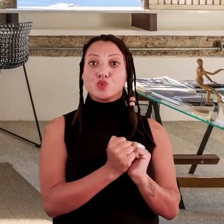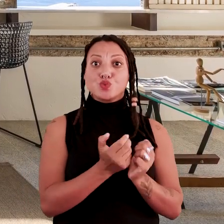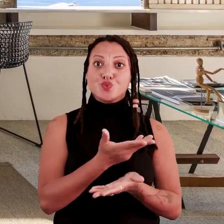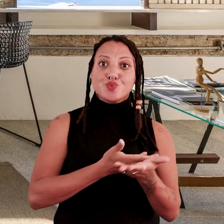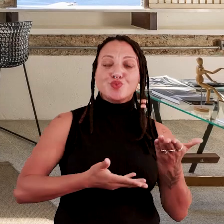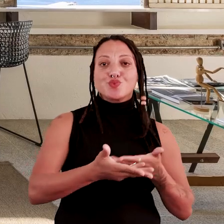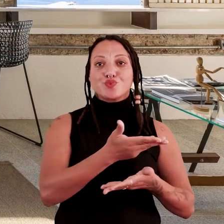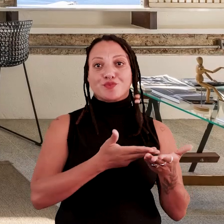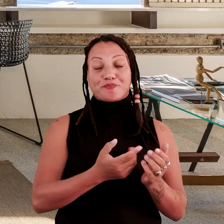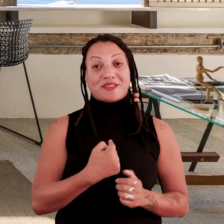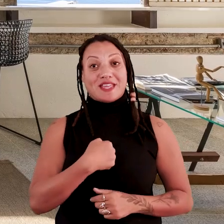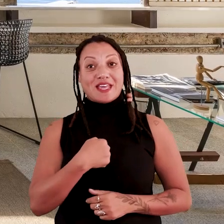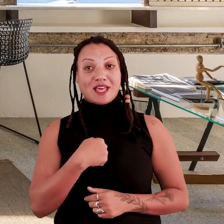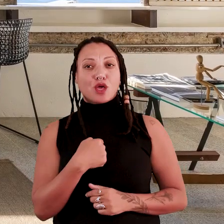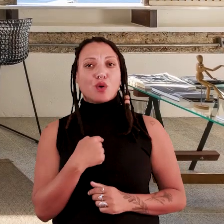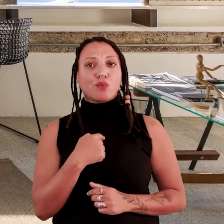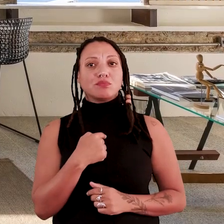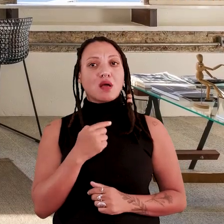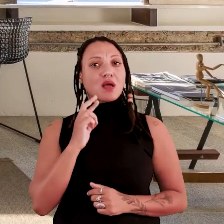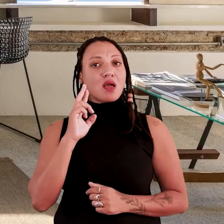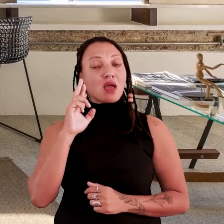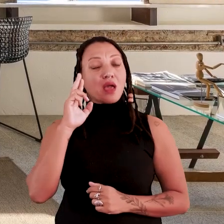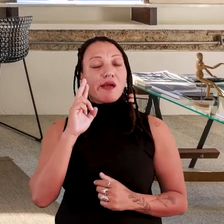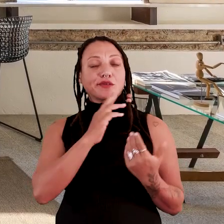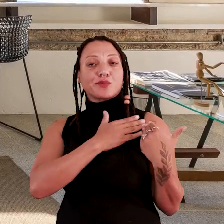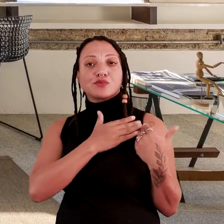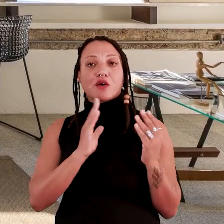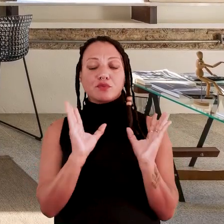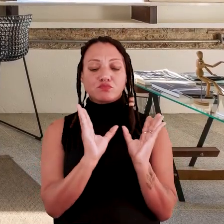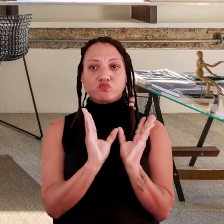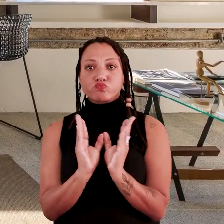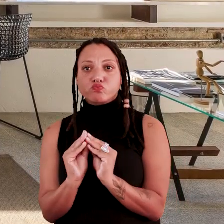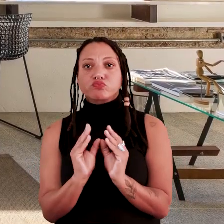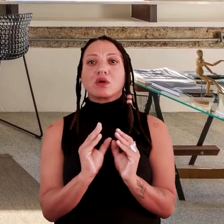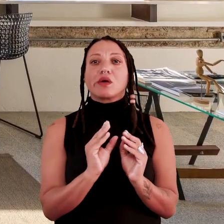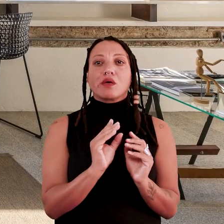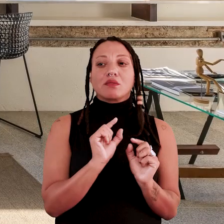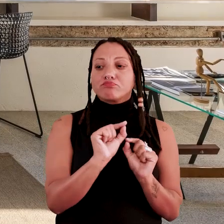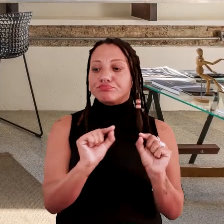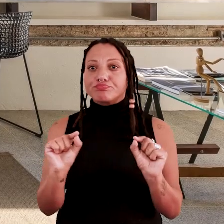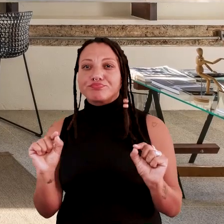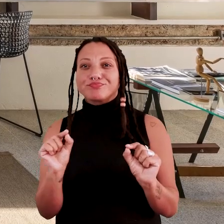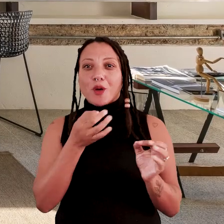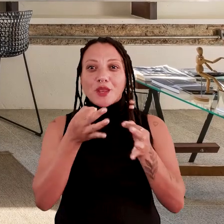venho costurando essas pontas, mas tem uma participação enorme de muita gente. O Casarão